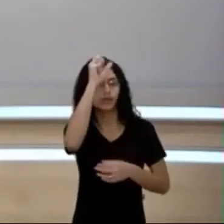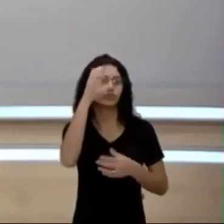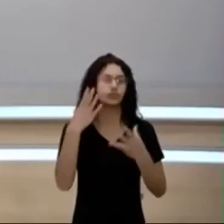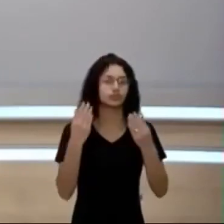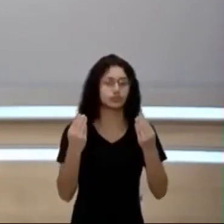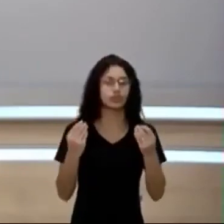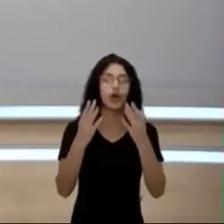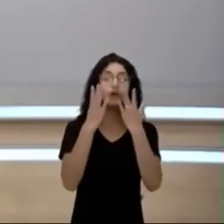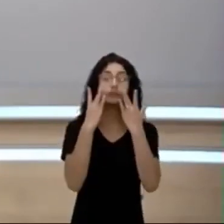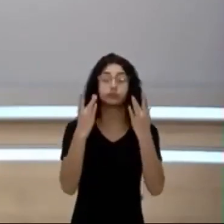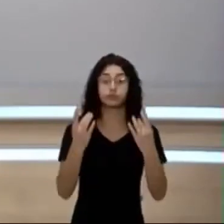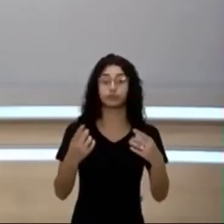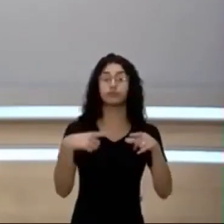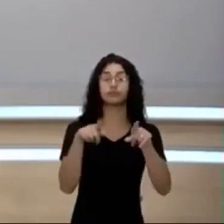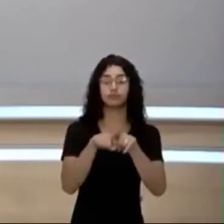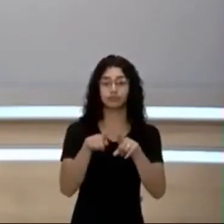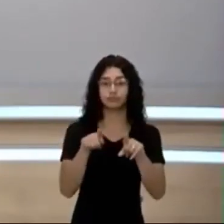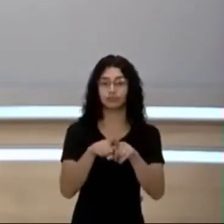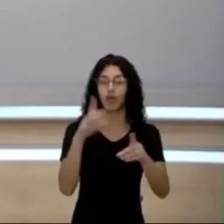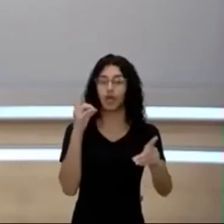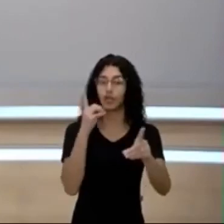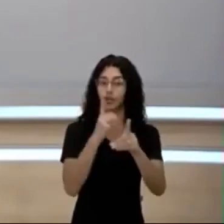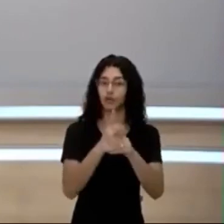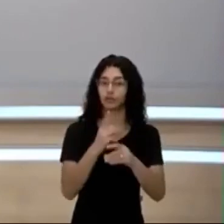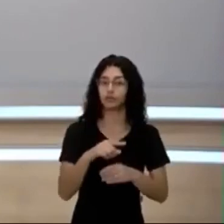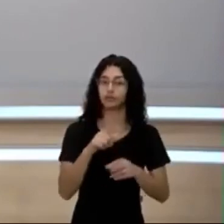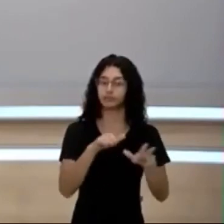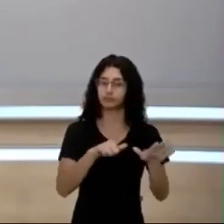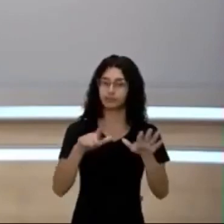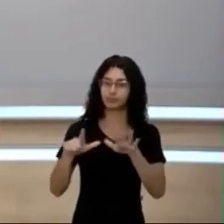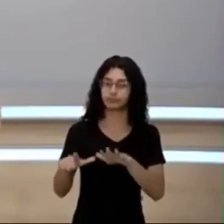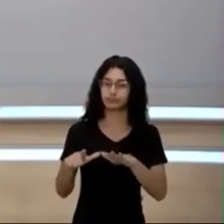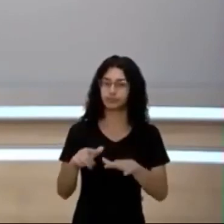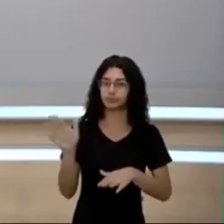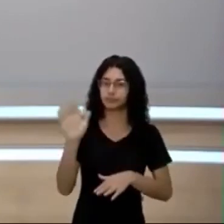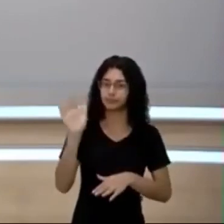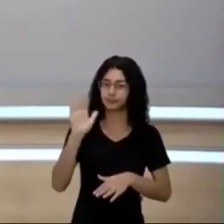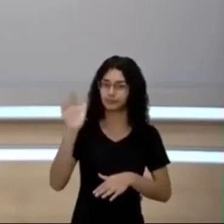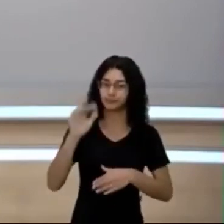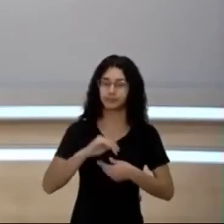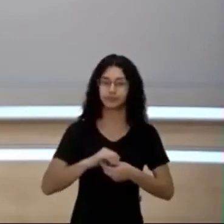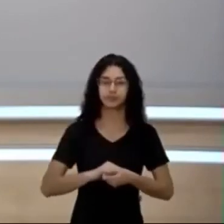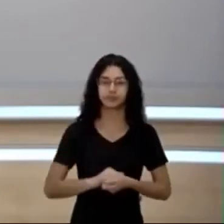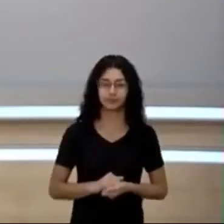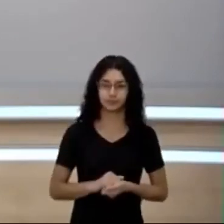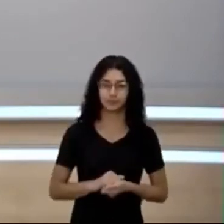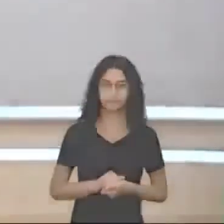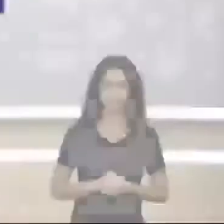prestado bastante atenção e encontro vocês na próxima semana. Até lá, gente. Tchau!